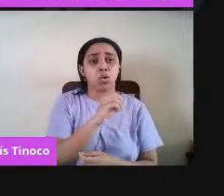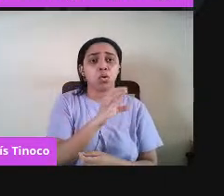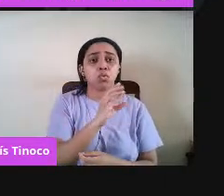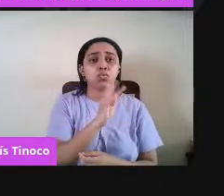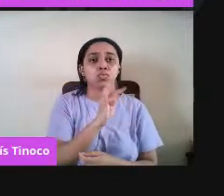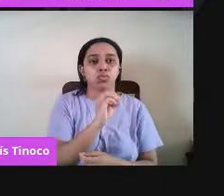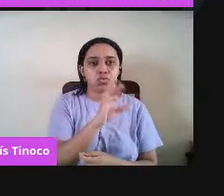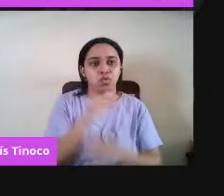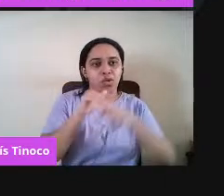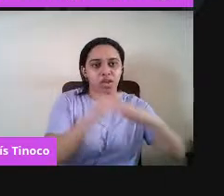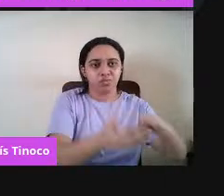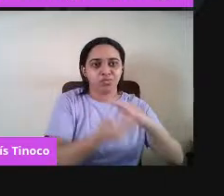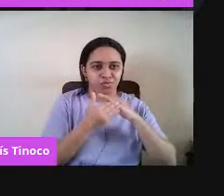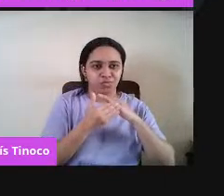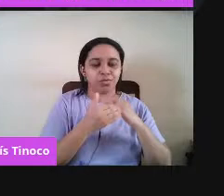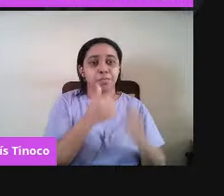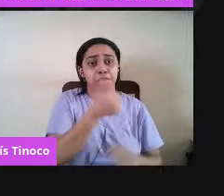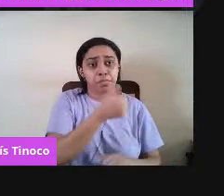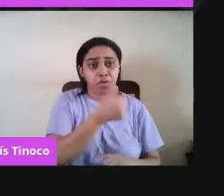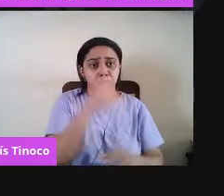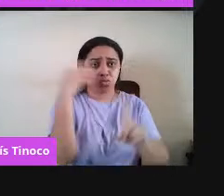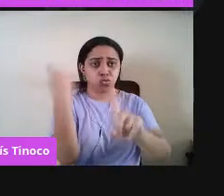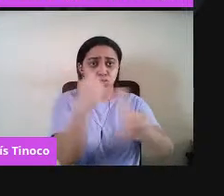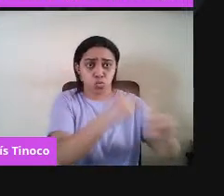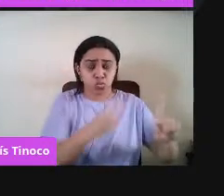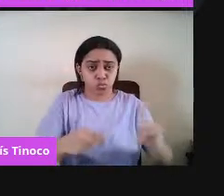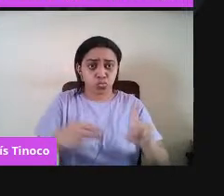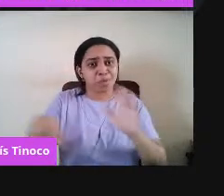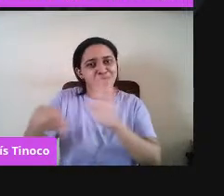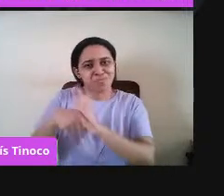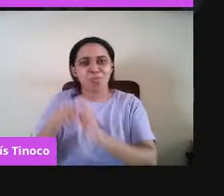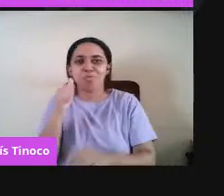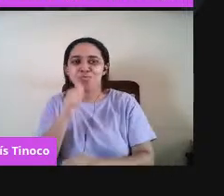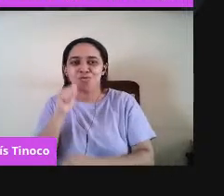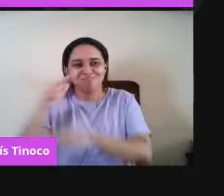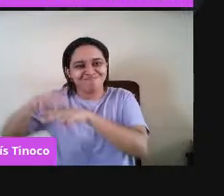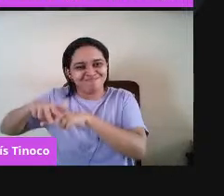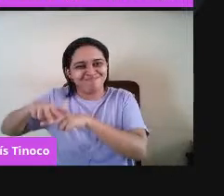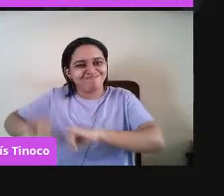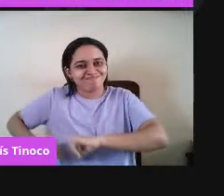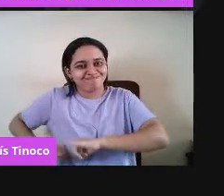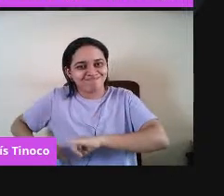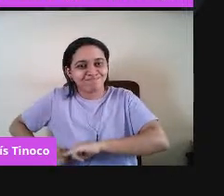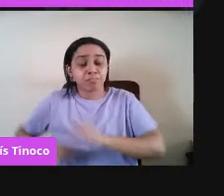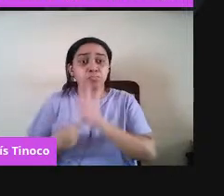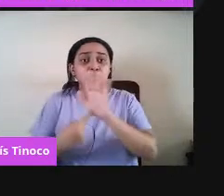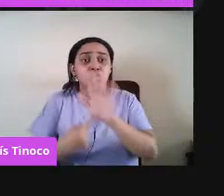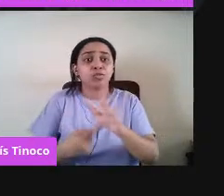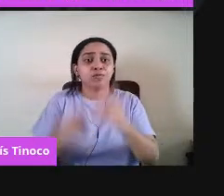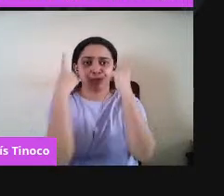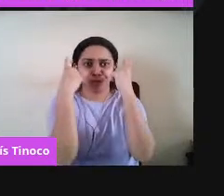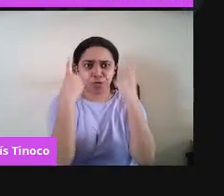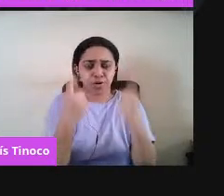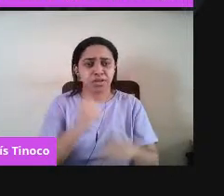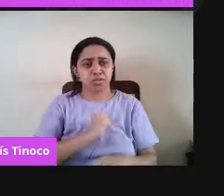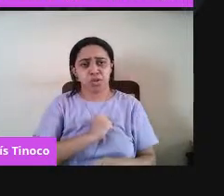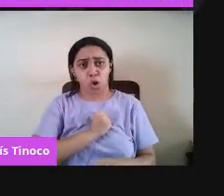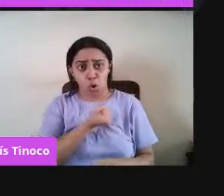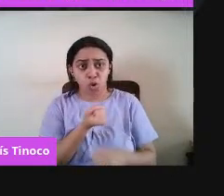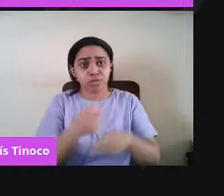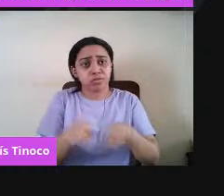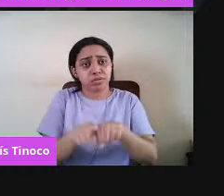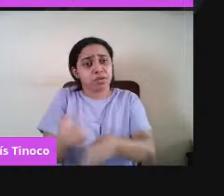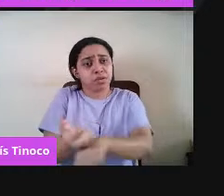discurso, torturas sofridas pelas detentas, evidencia emoção, violência e ódio. Há uma intensificação.